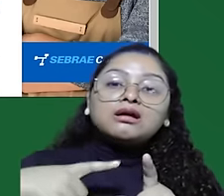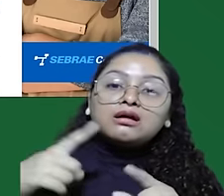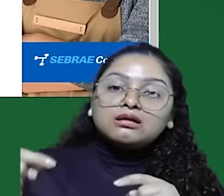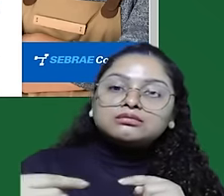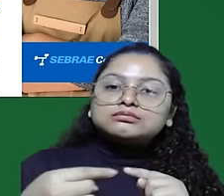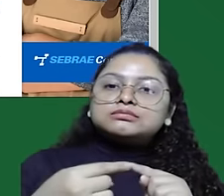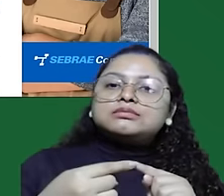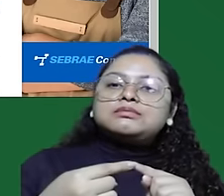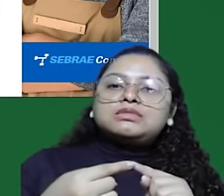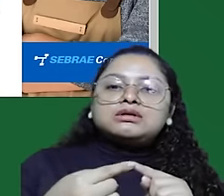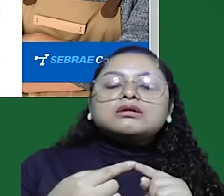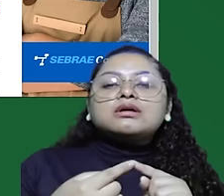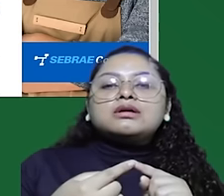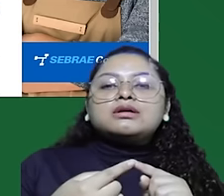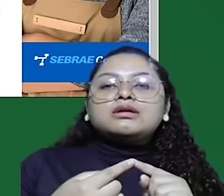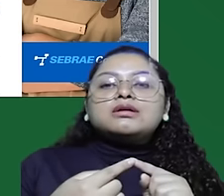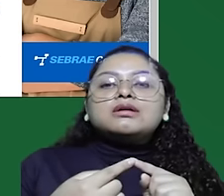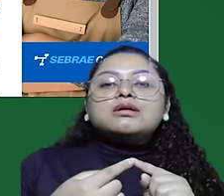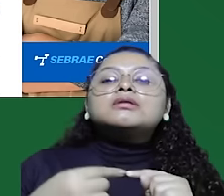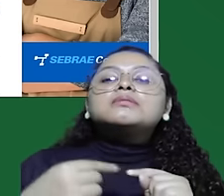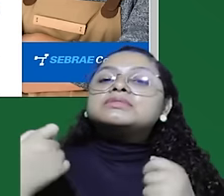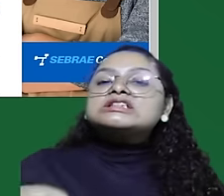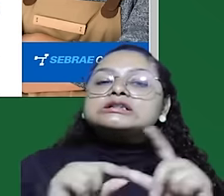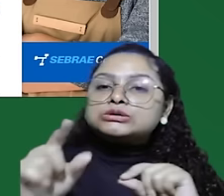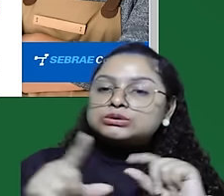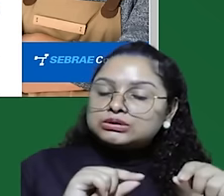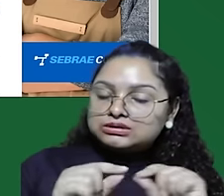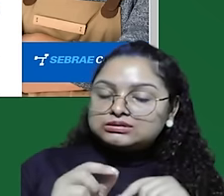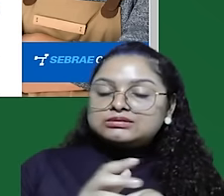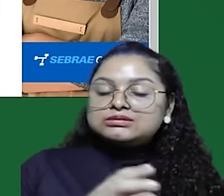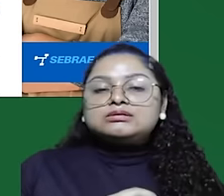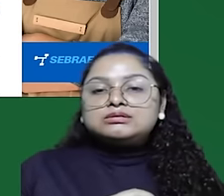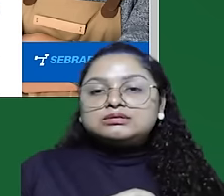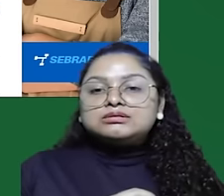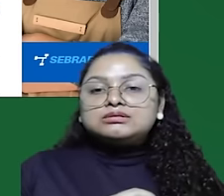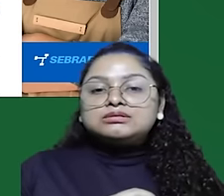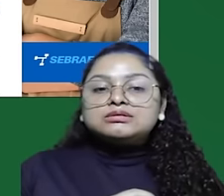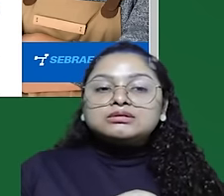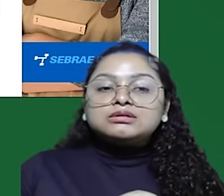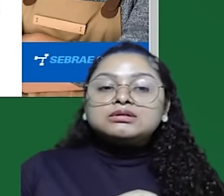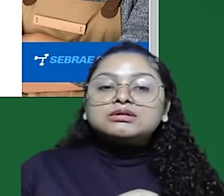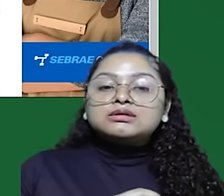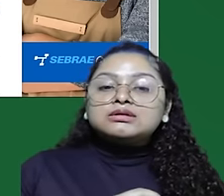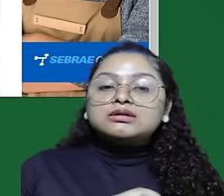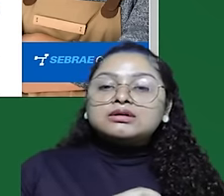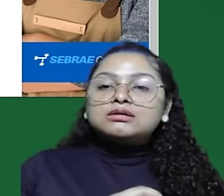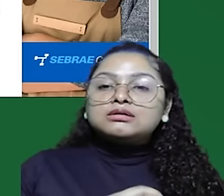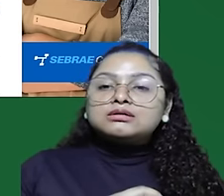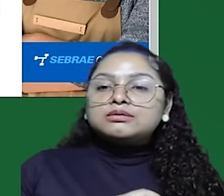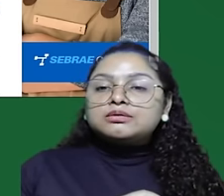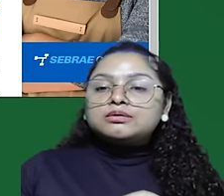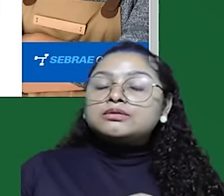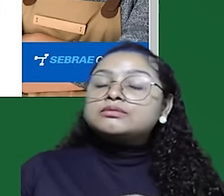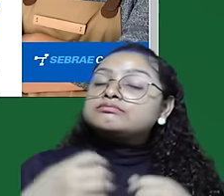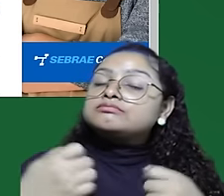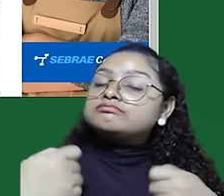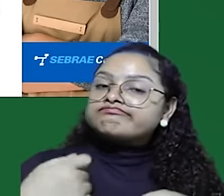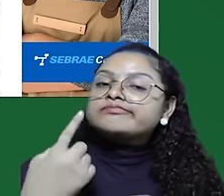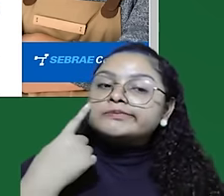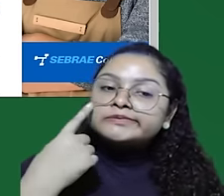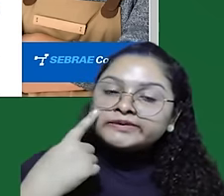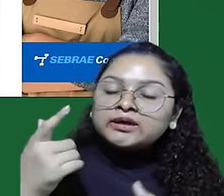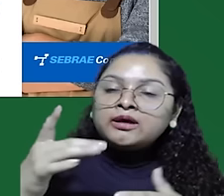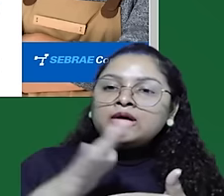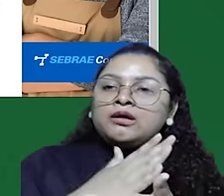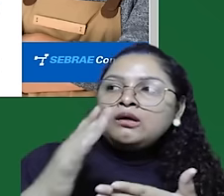elas precisam fazer essa seleção né então Eh fica essa essa observação aí que alguns dos